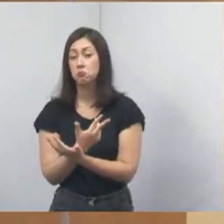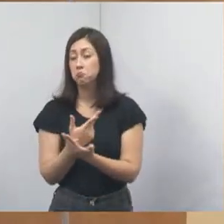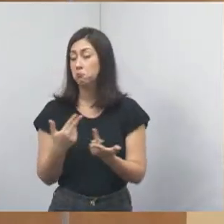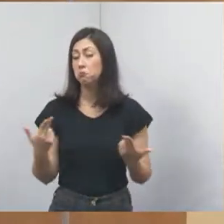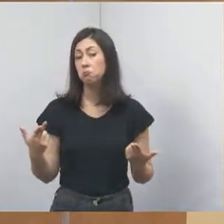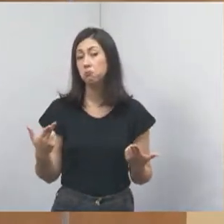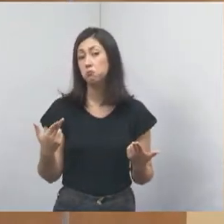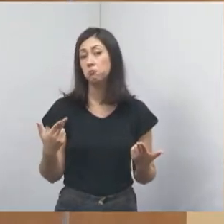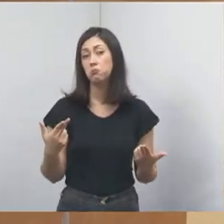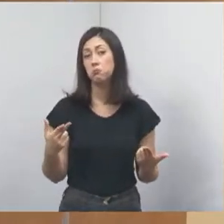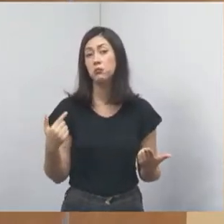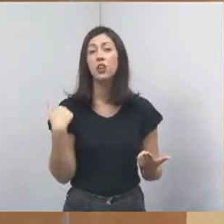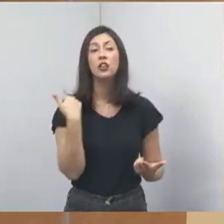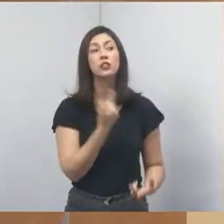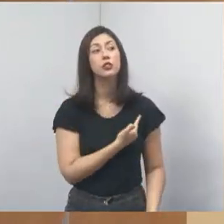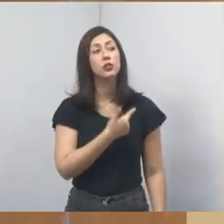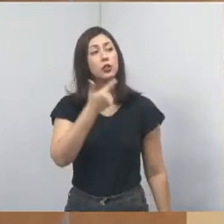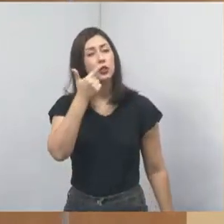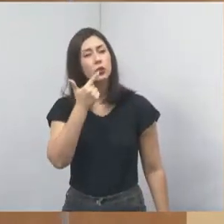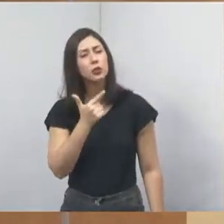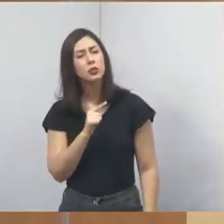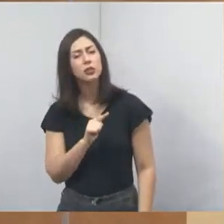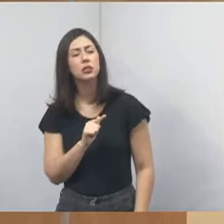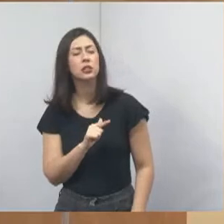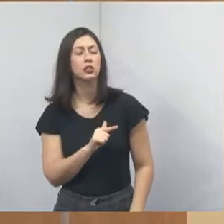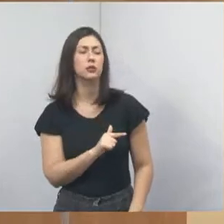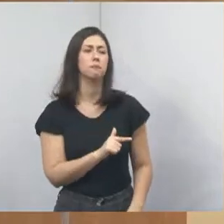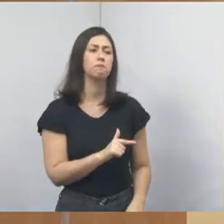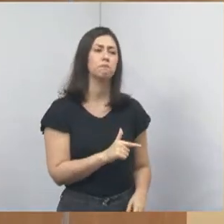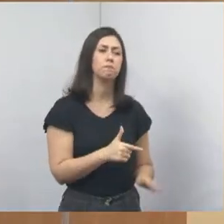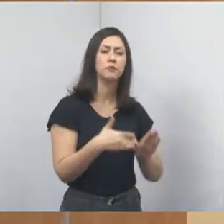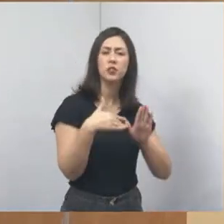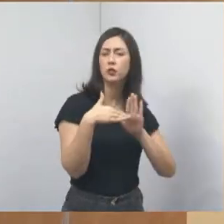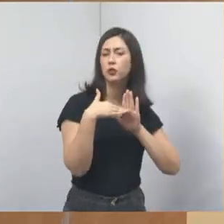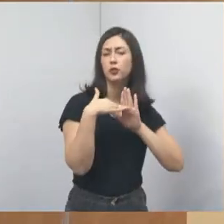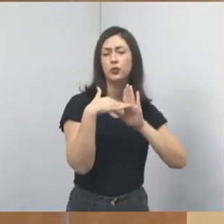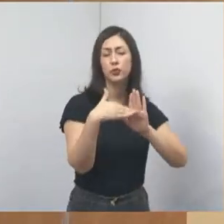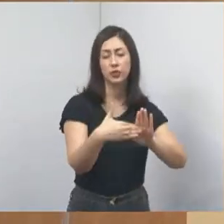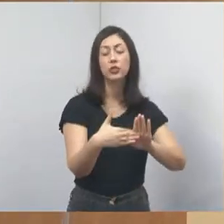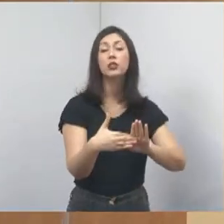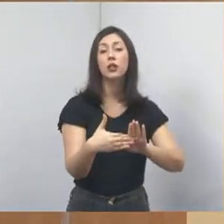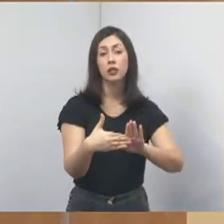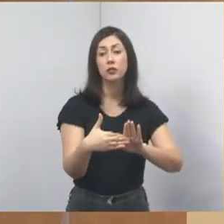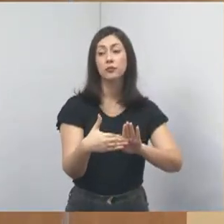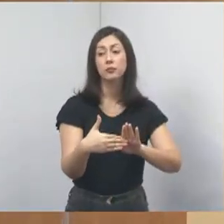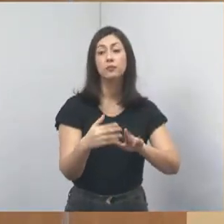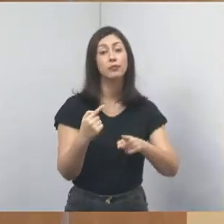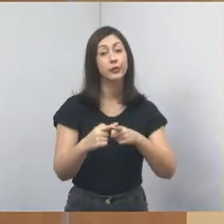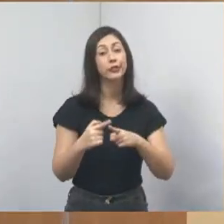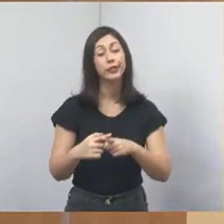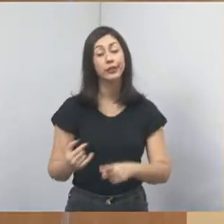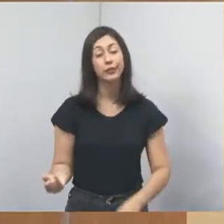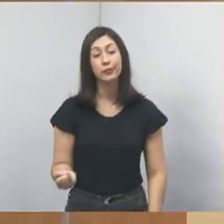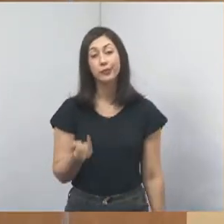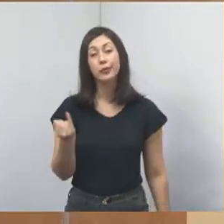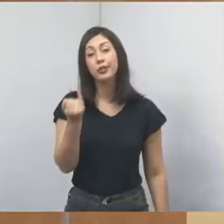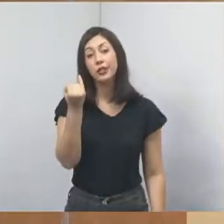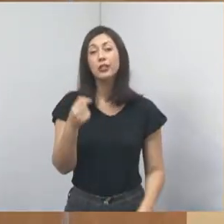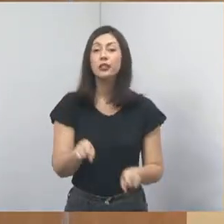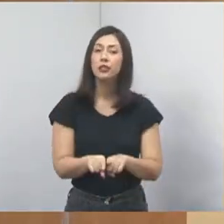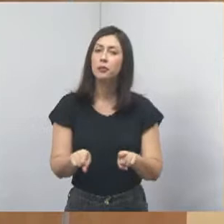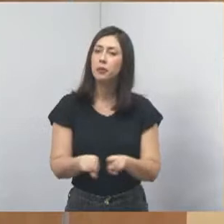gente atingir mais a realidade no combate à fome, na sua dimensão emergencial e também na